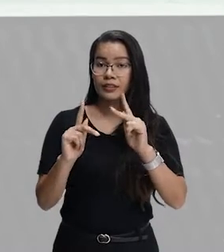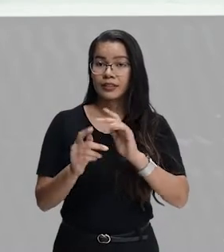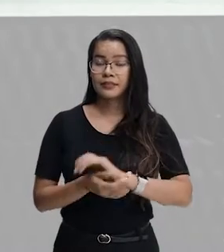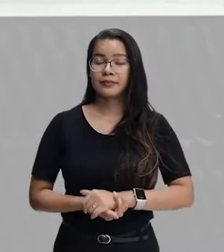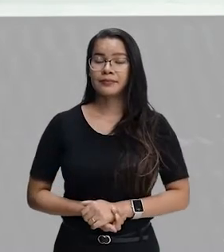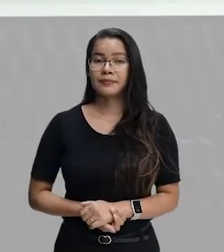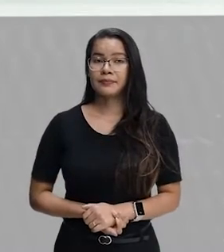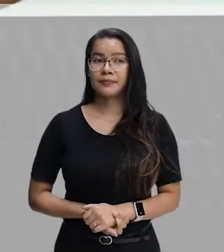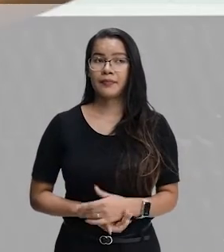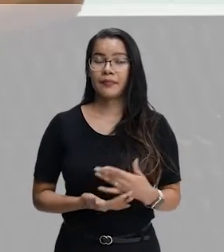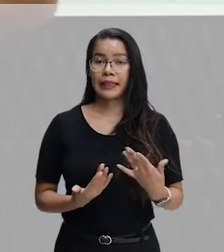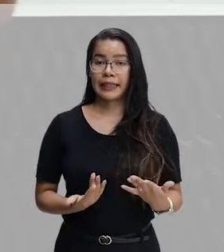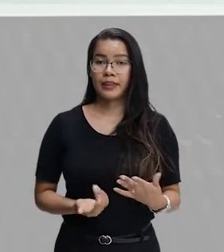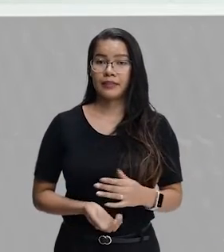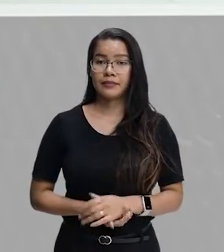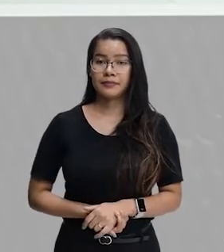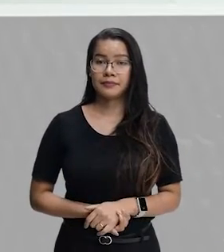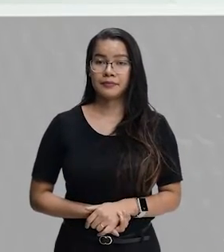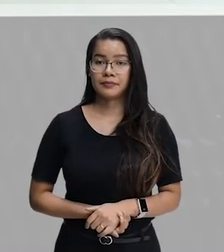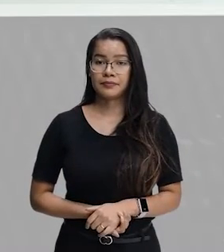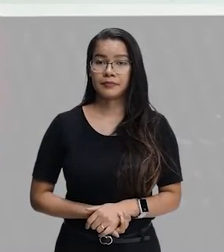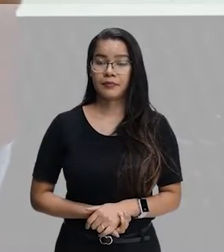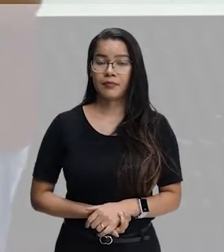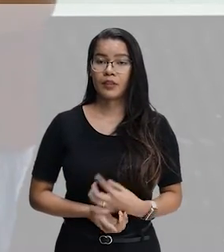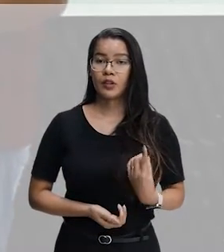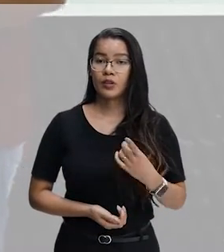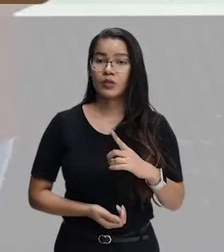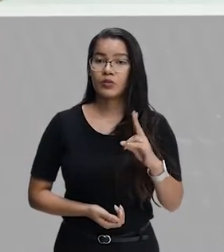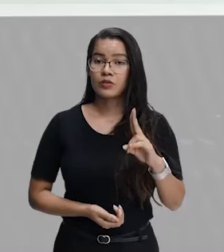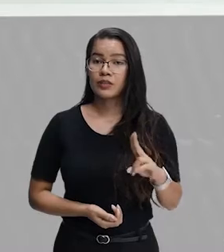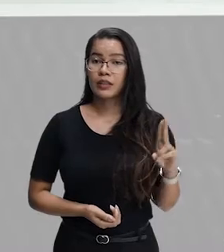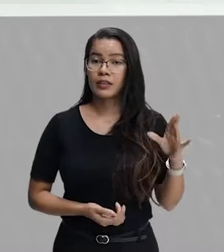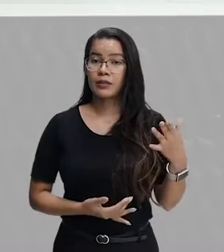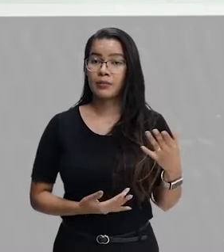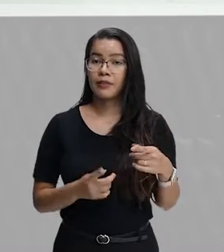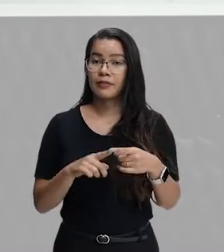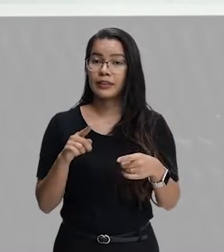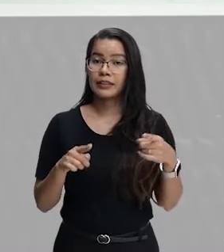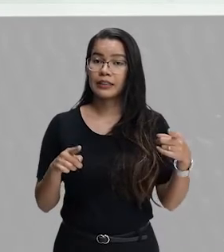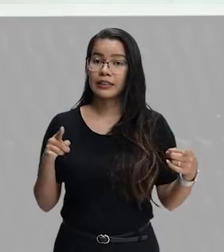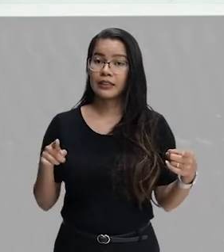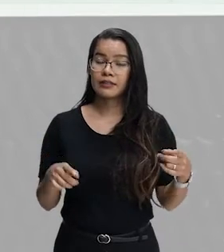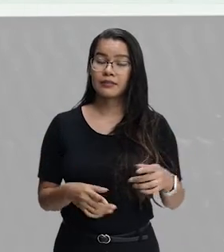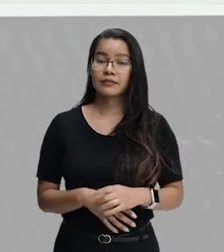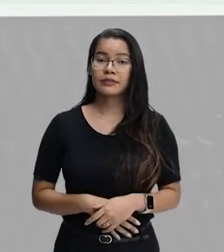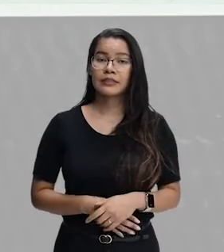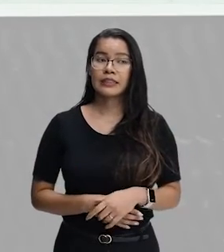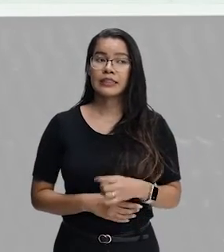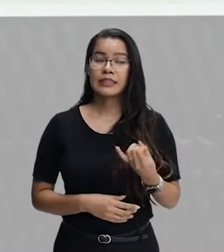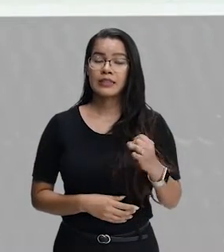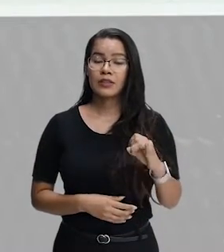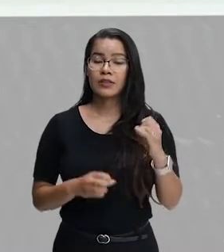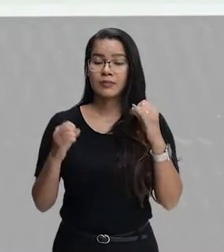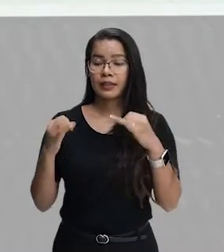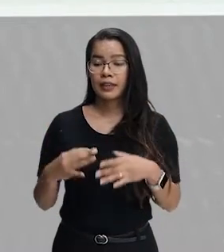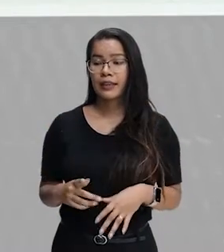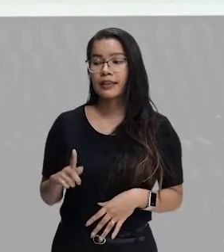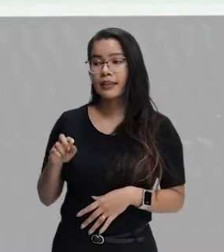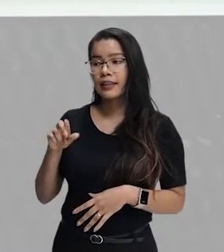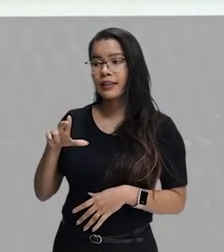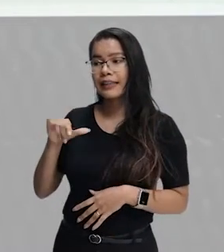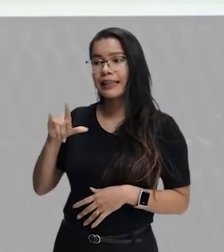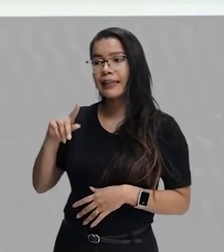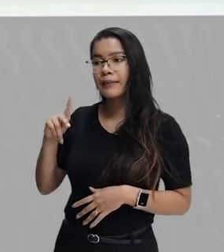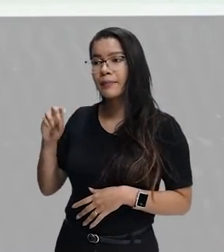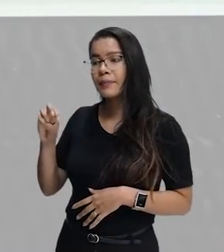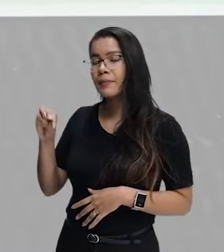turminha? Então, pessoal, a gente vai usar, no caso, uma variância. Se eu dissesse para o Guilherme, olha, nesse grupo C, o